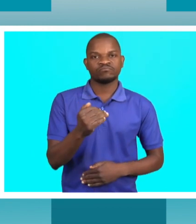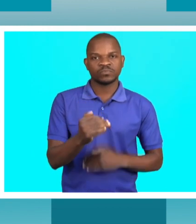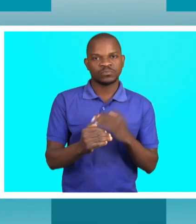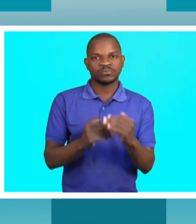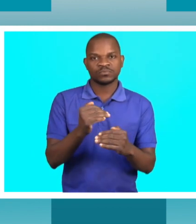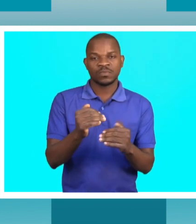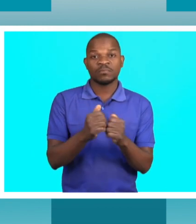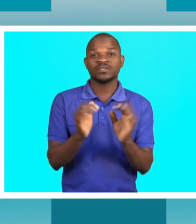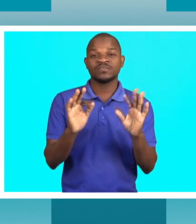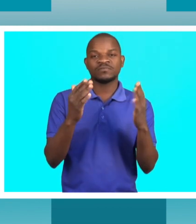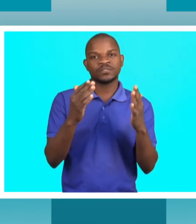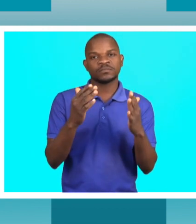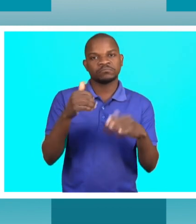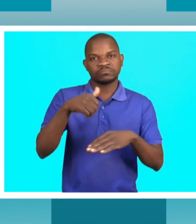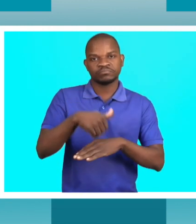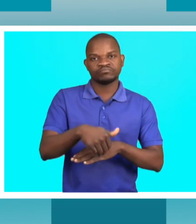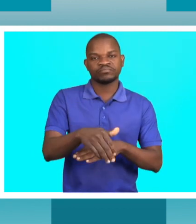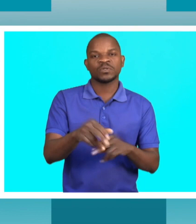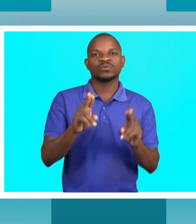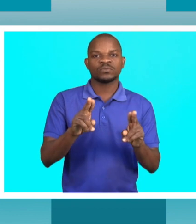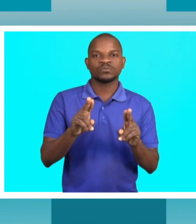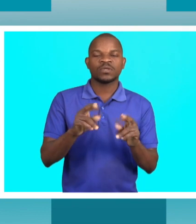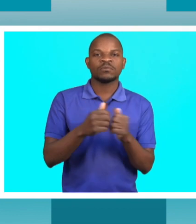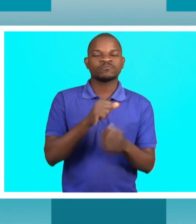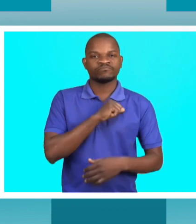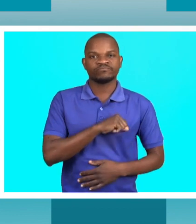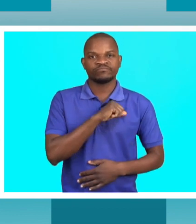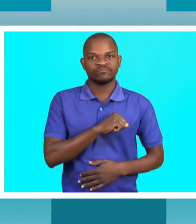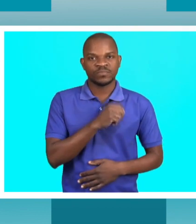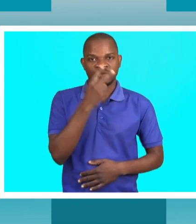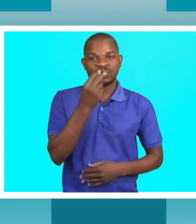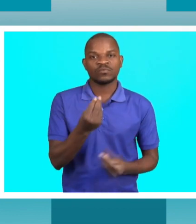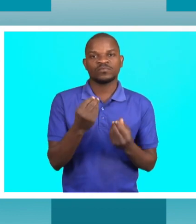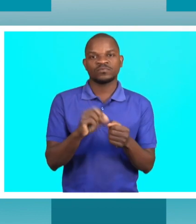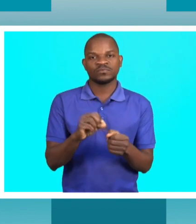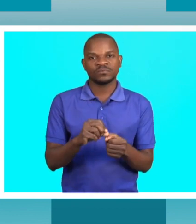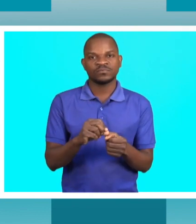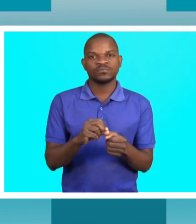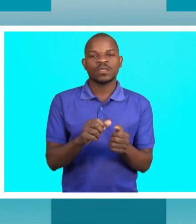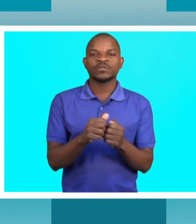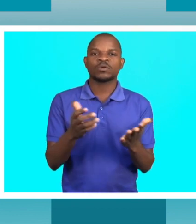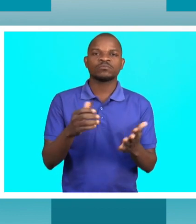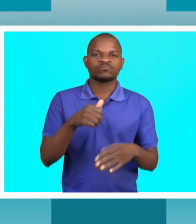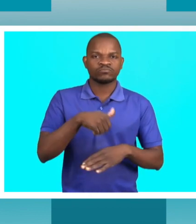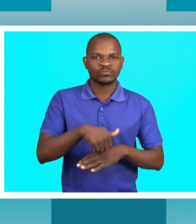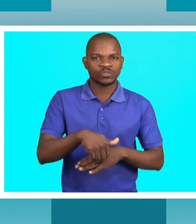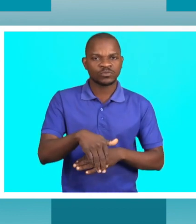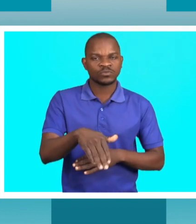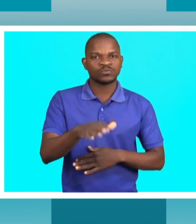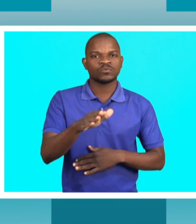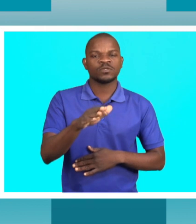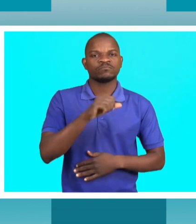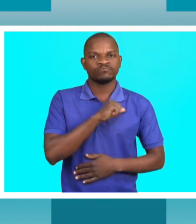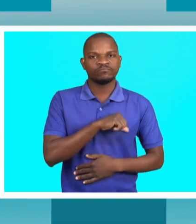a vida tem sido mesmo assim. Tento levar da melhor forma possível, mantendo sempre a autoestima em cima,